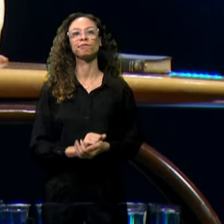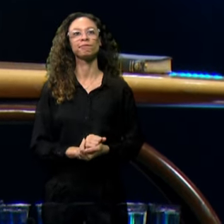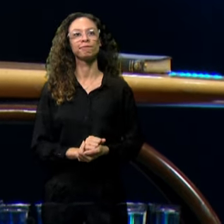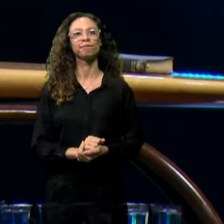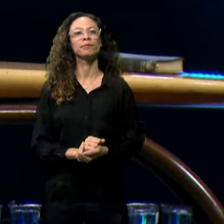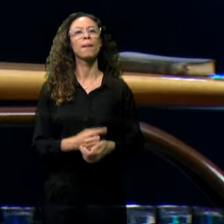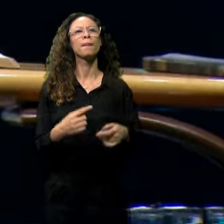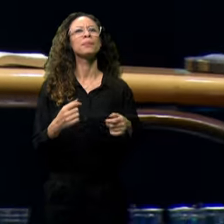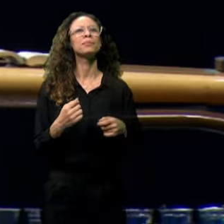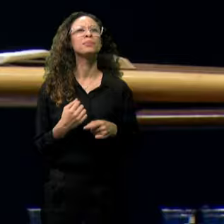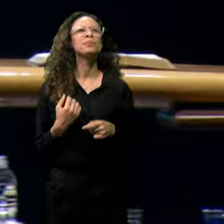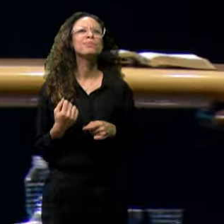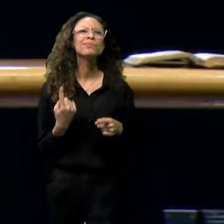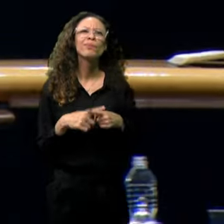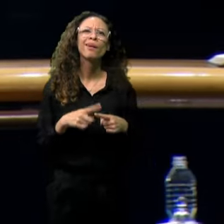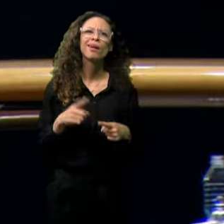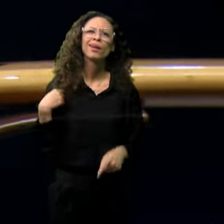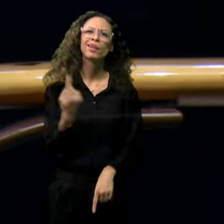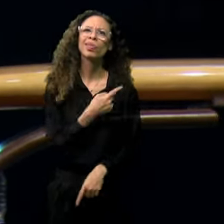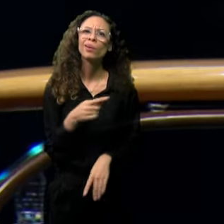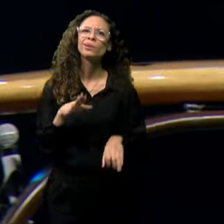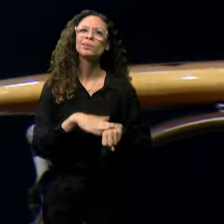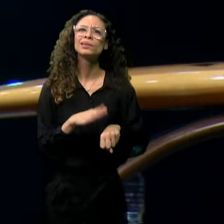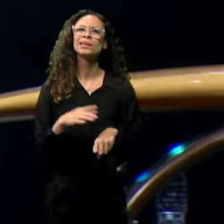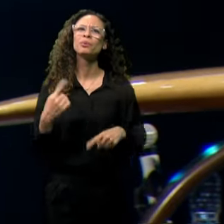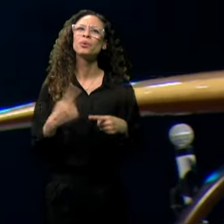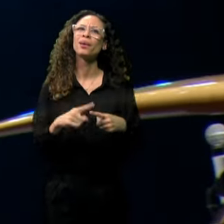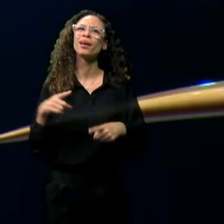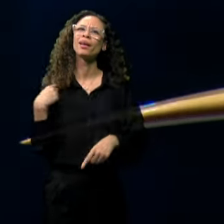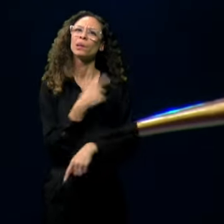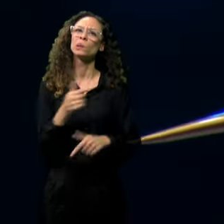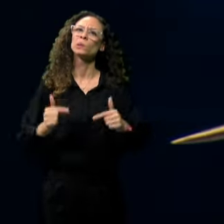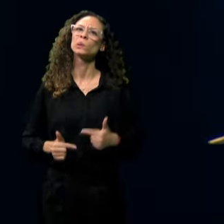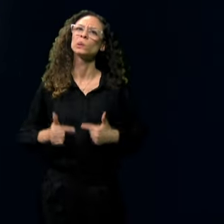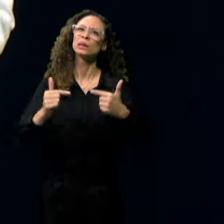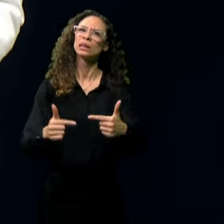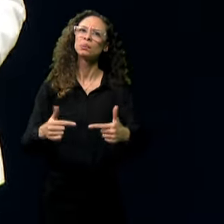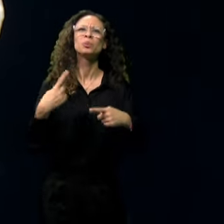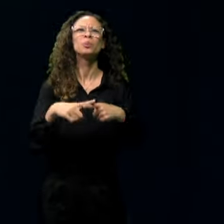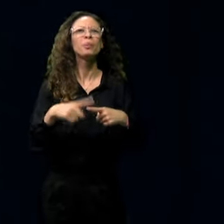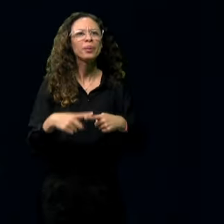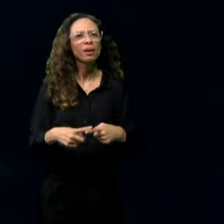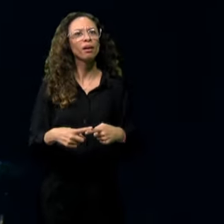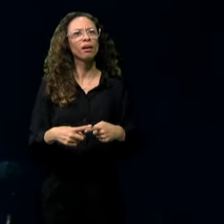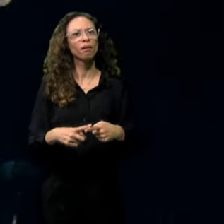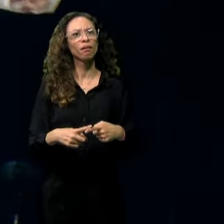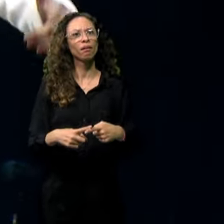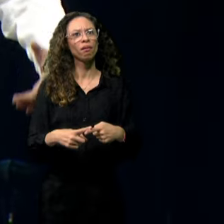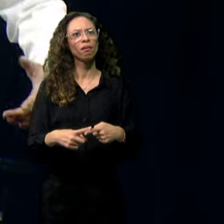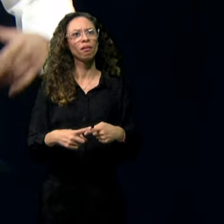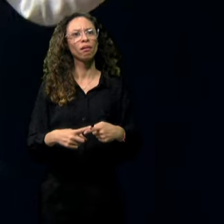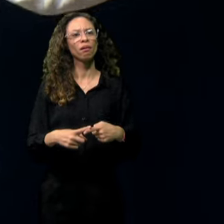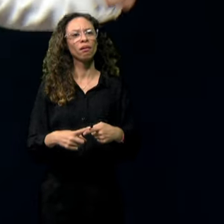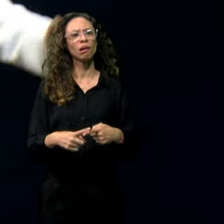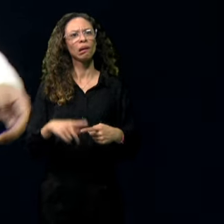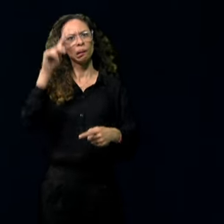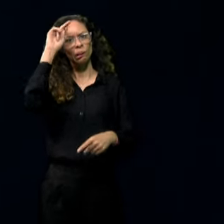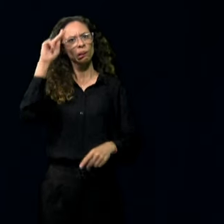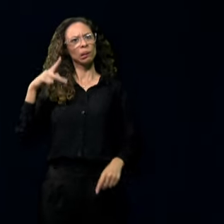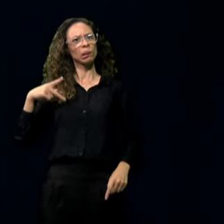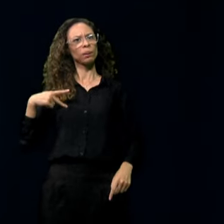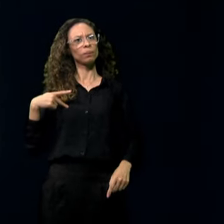porque Fazemos Tudo isso porque lutamos porque batalhamos nós precisamos entender que além de nós existe